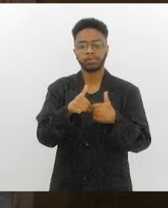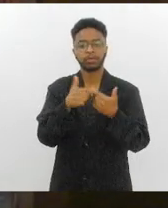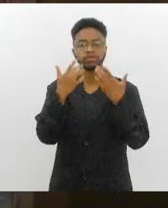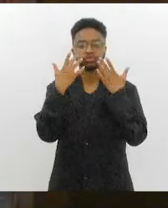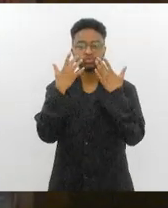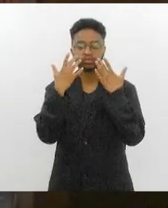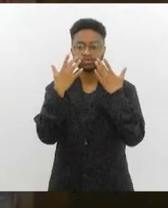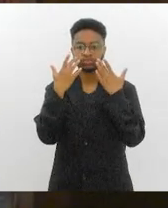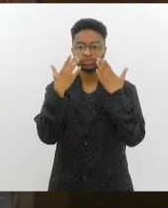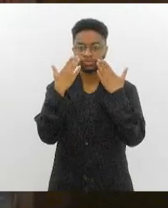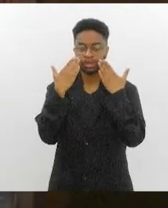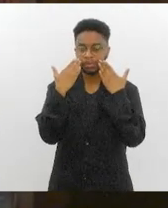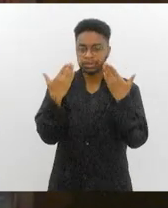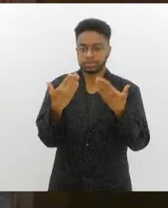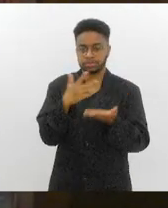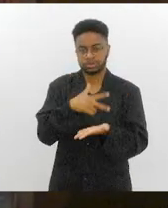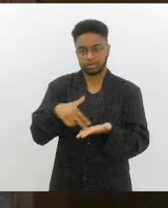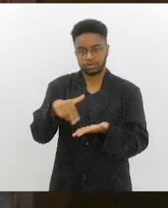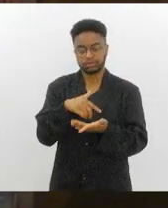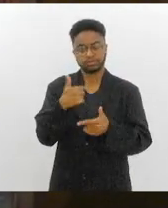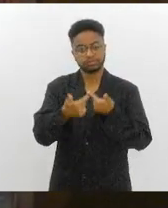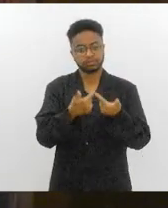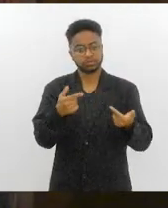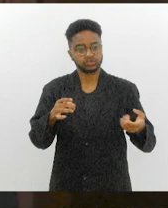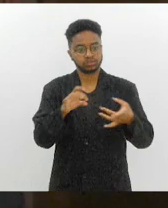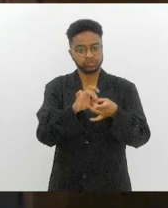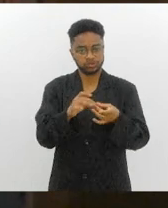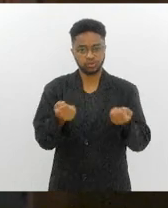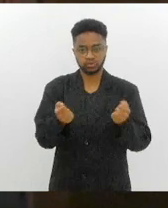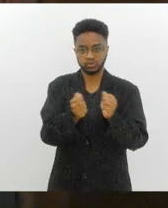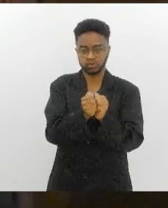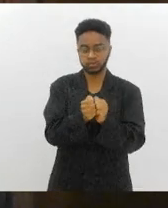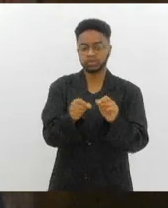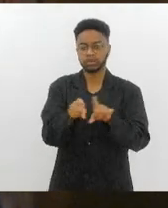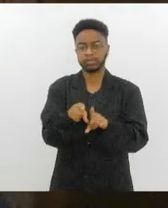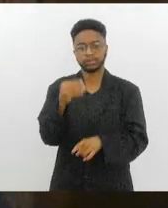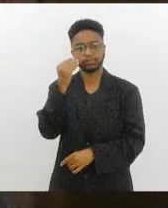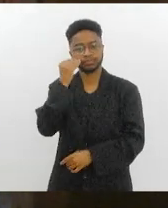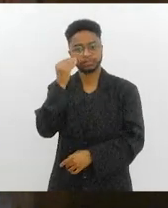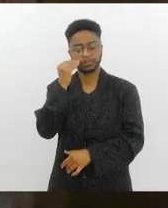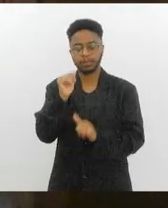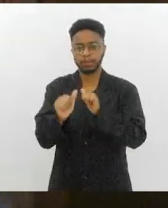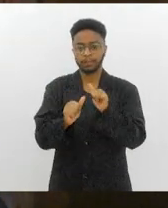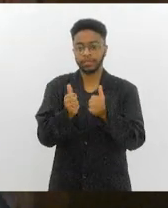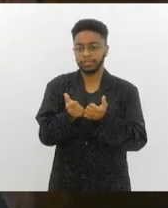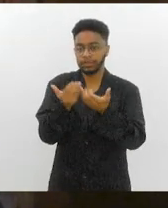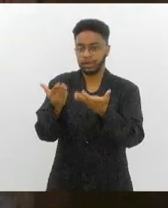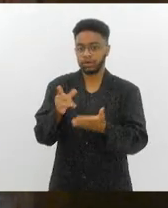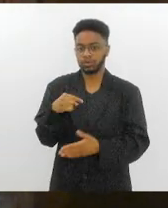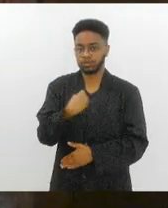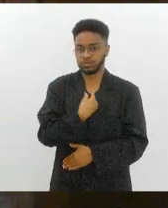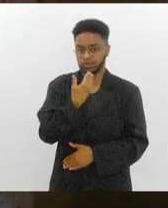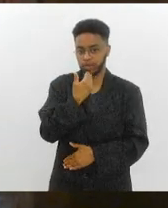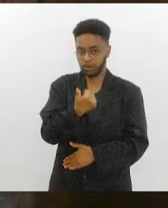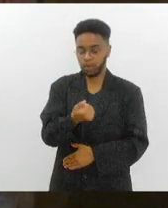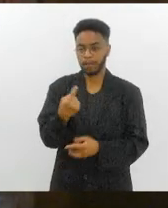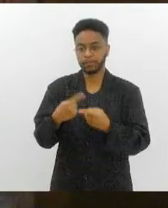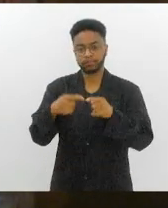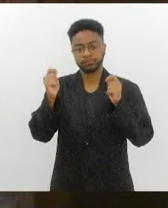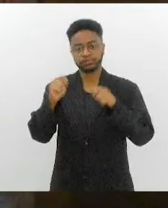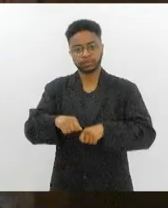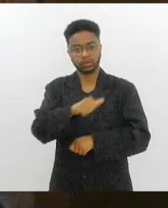trabalhando de uma forma plena, tentando dar o nosso melhor para que o Rio de Janeiro sempre